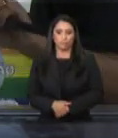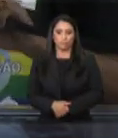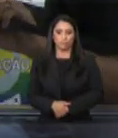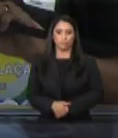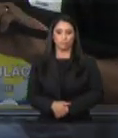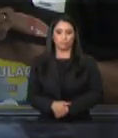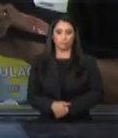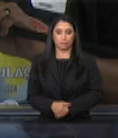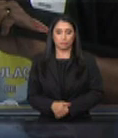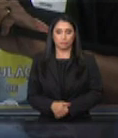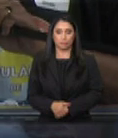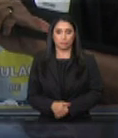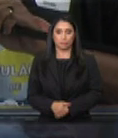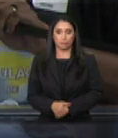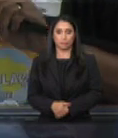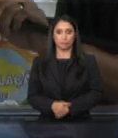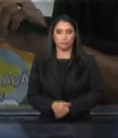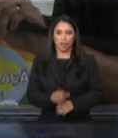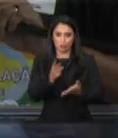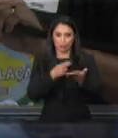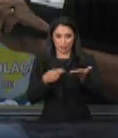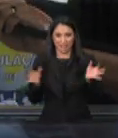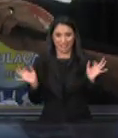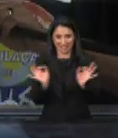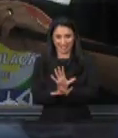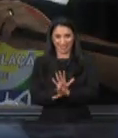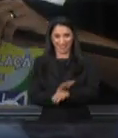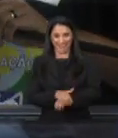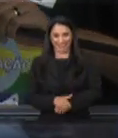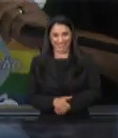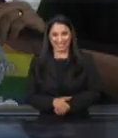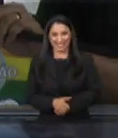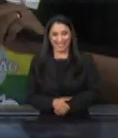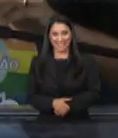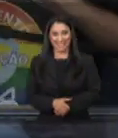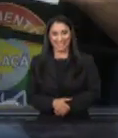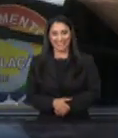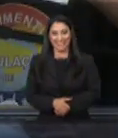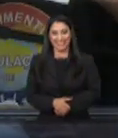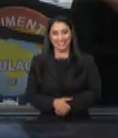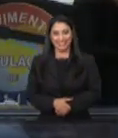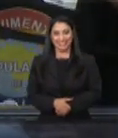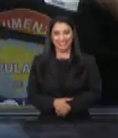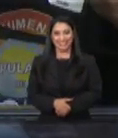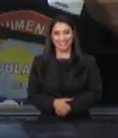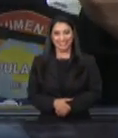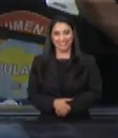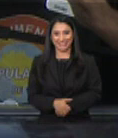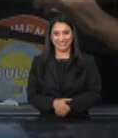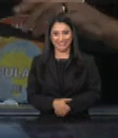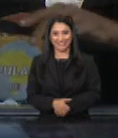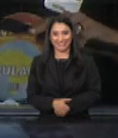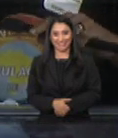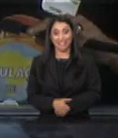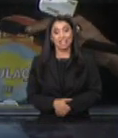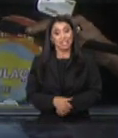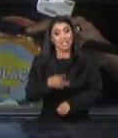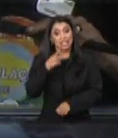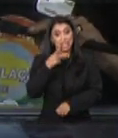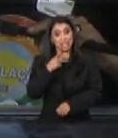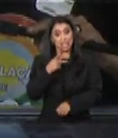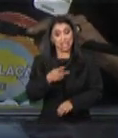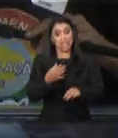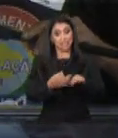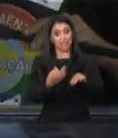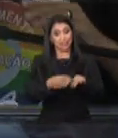e dizer terminamos terminou a poesia e dizer e dizer seu